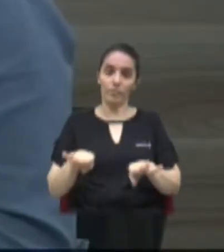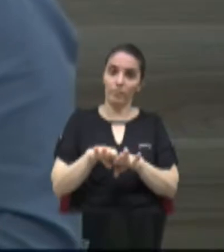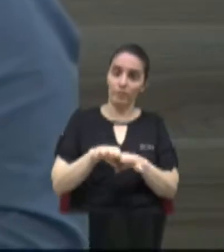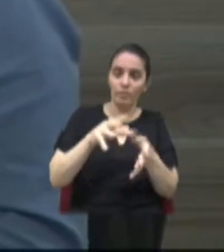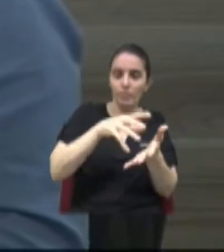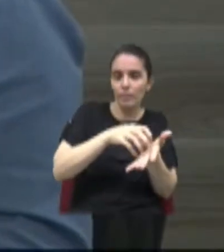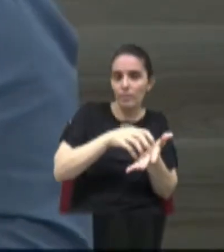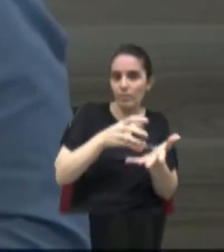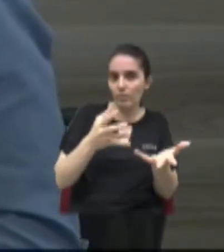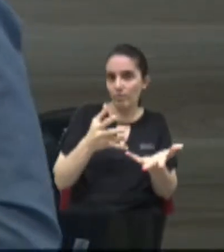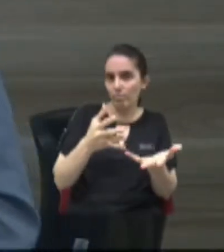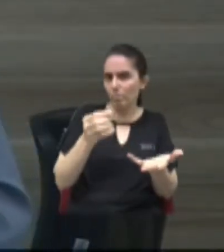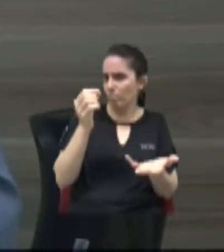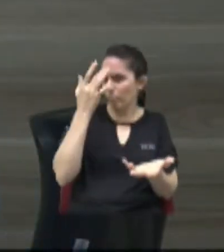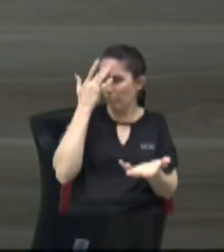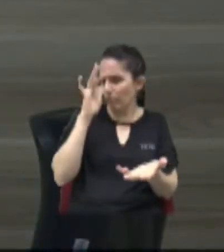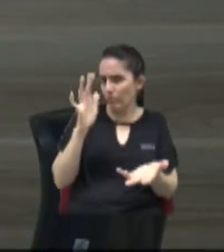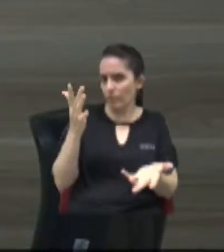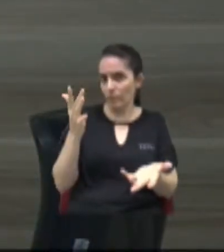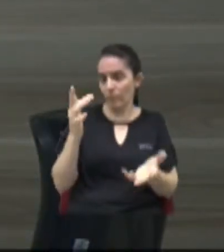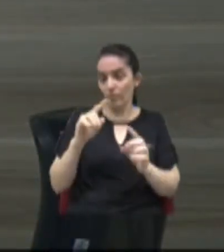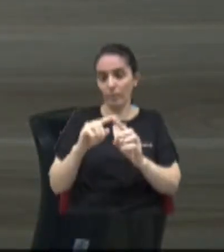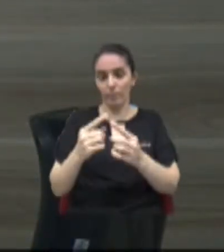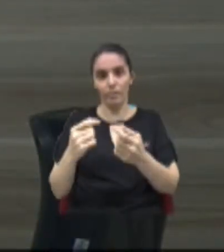Educadora, parabenizar o vereador Mir.